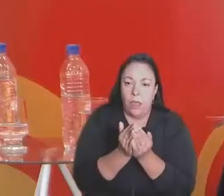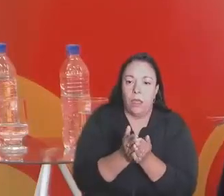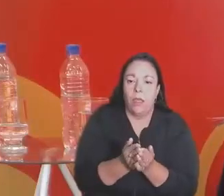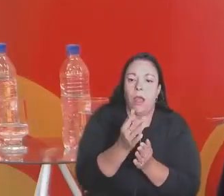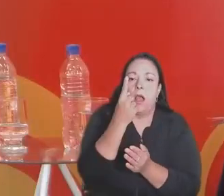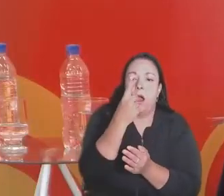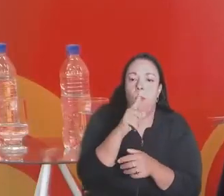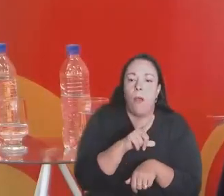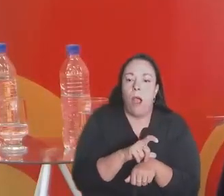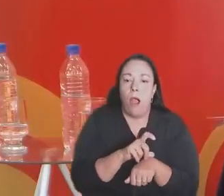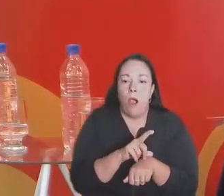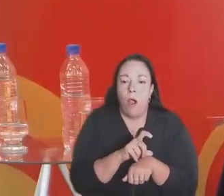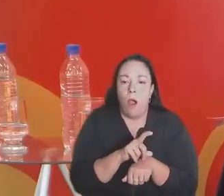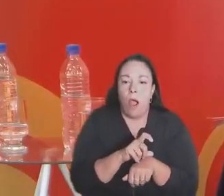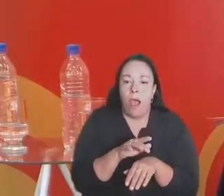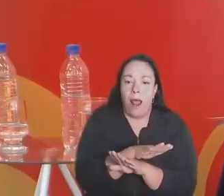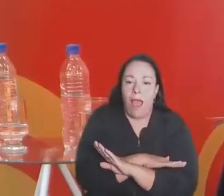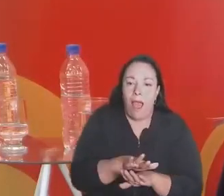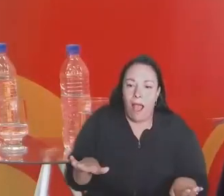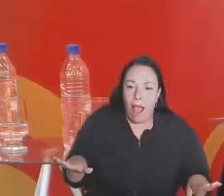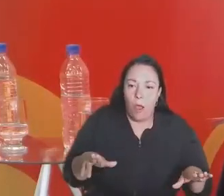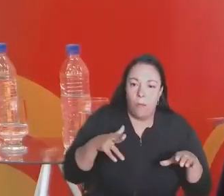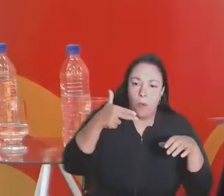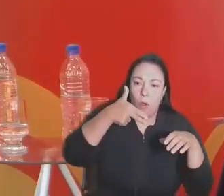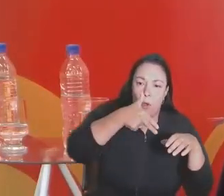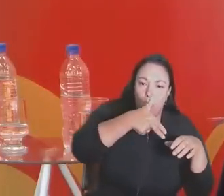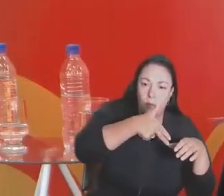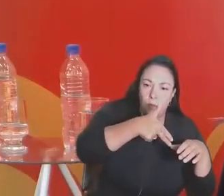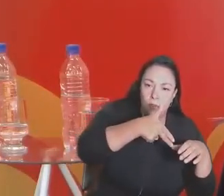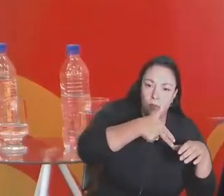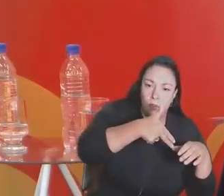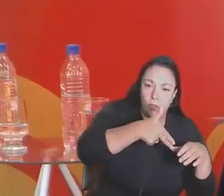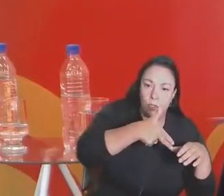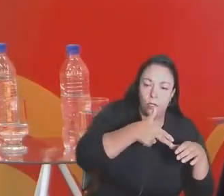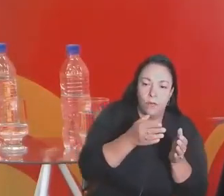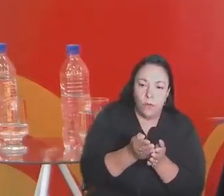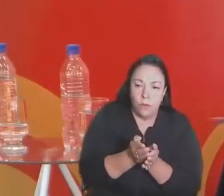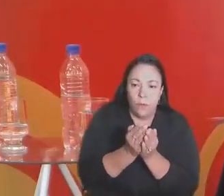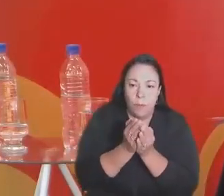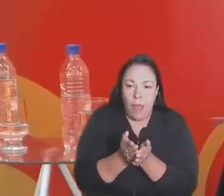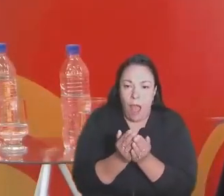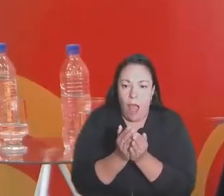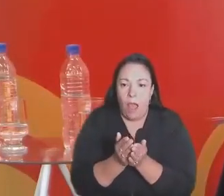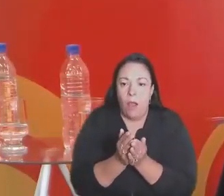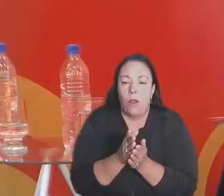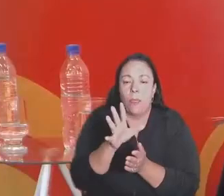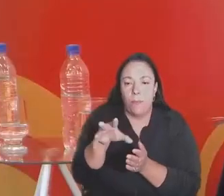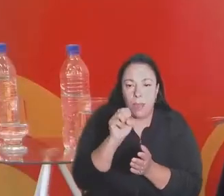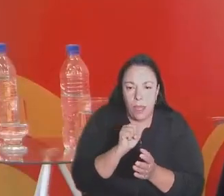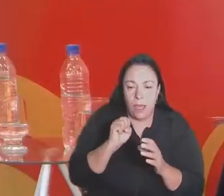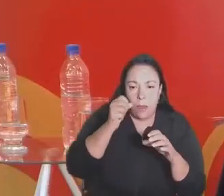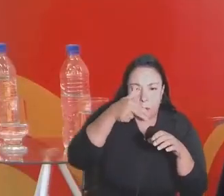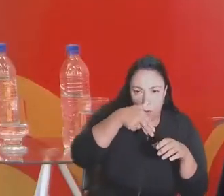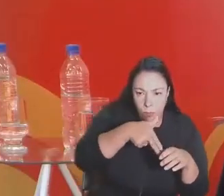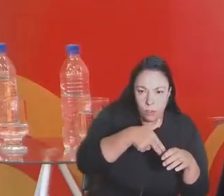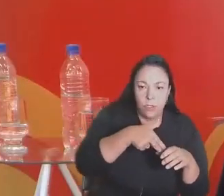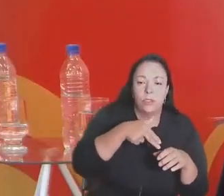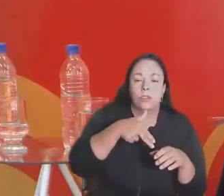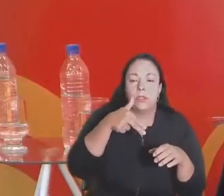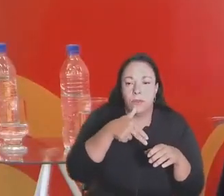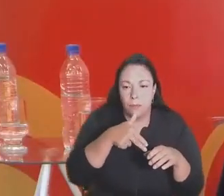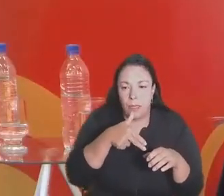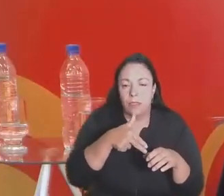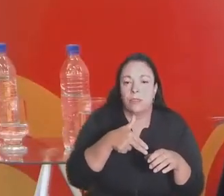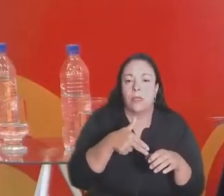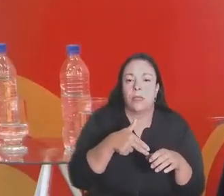acabou, aí nós tivemos que pegar emprestado para conseguir chegar, foi mais uma meia hora para chegar no local, mas quando nós chegamos